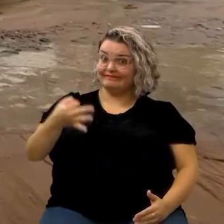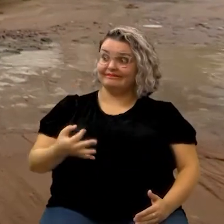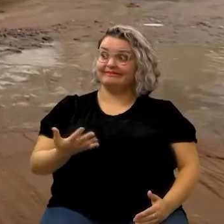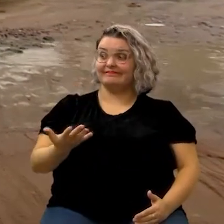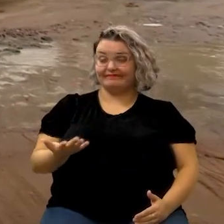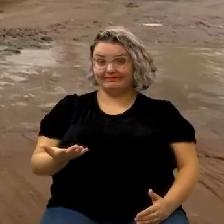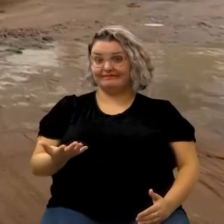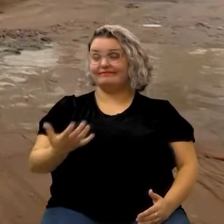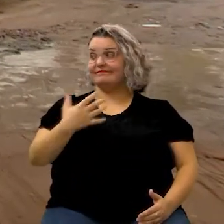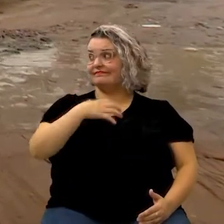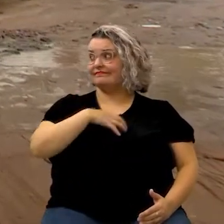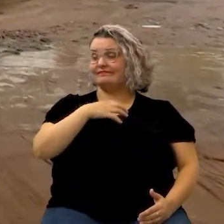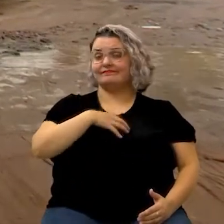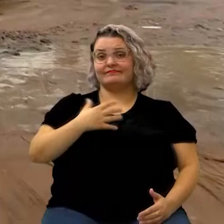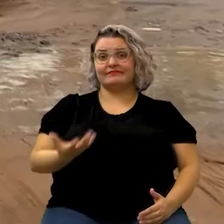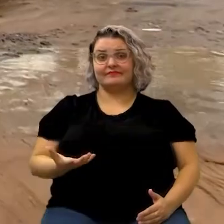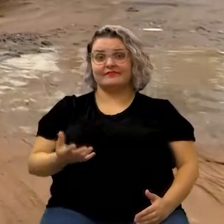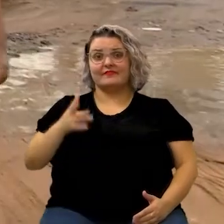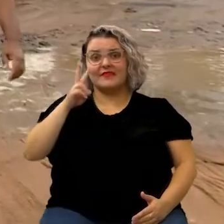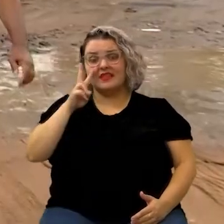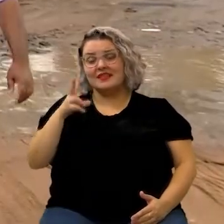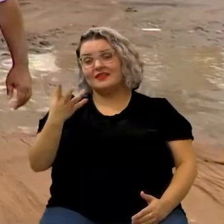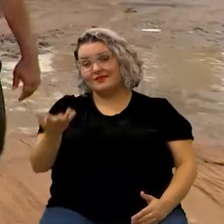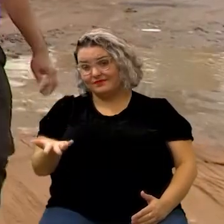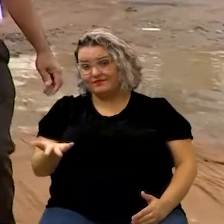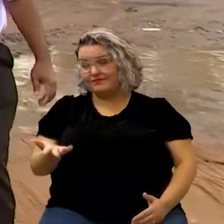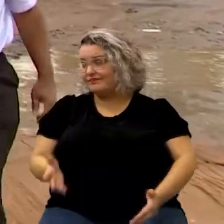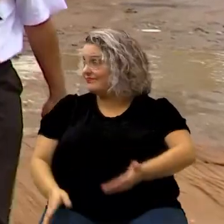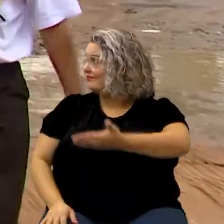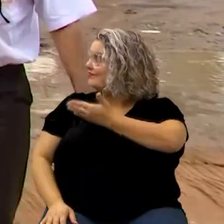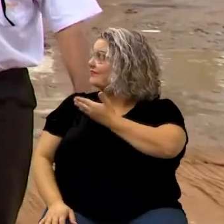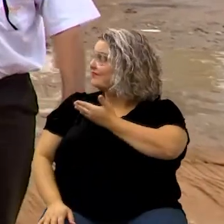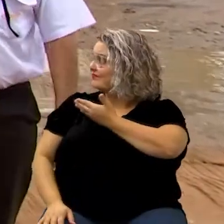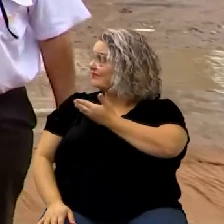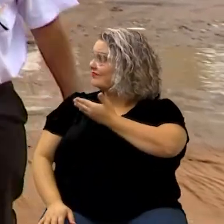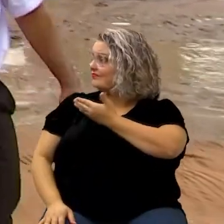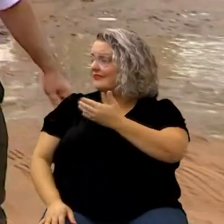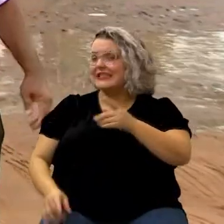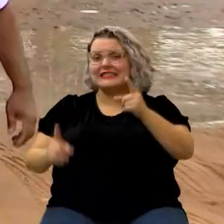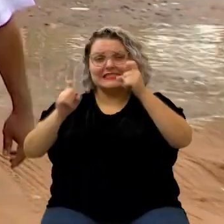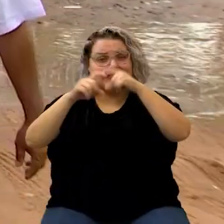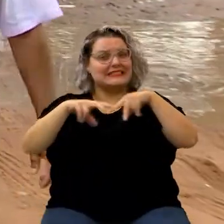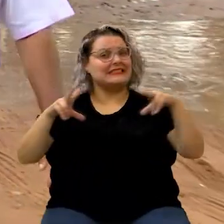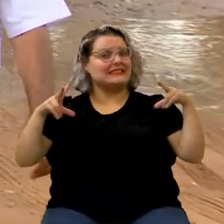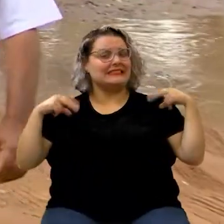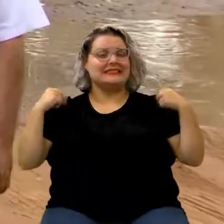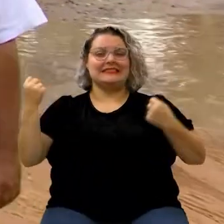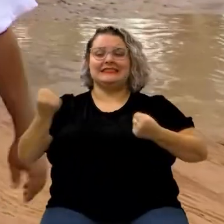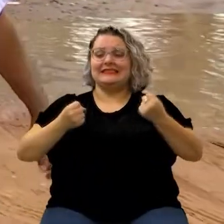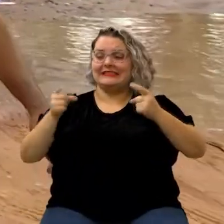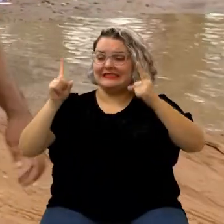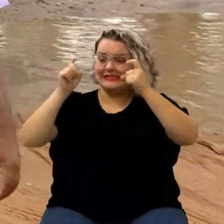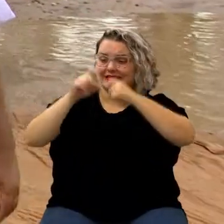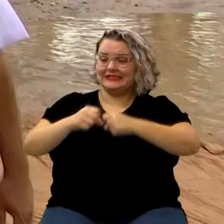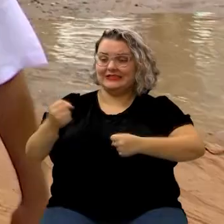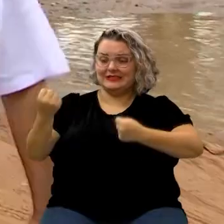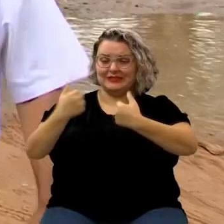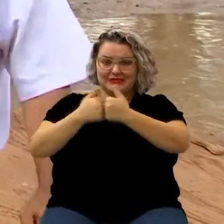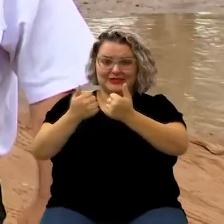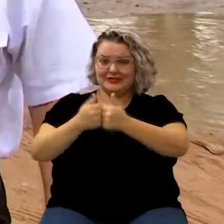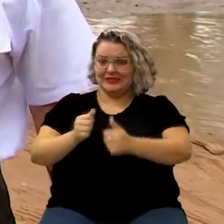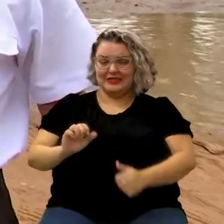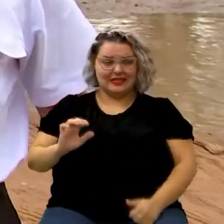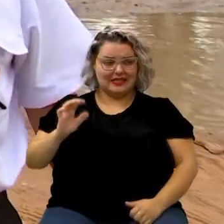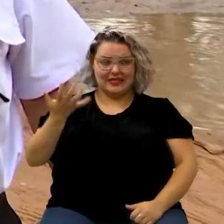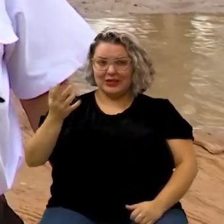a situação que a gente está vendo por aqui a dificuldade que esse motorista teve agora com ônibus isso acontece